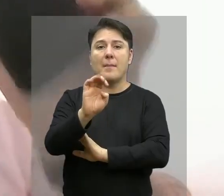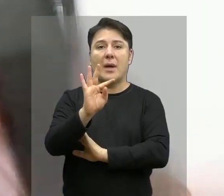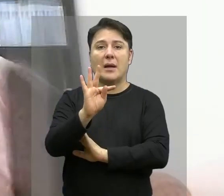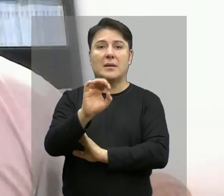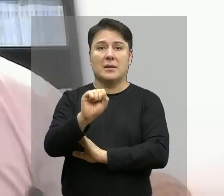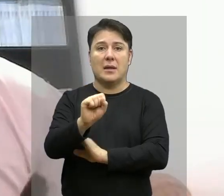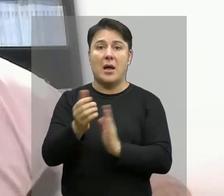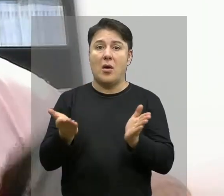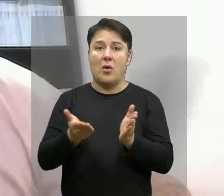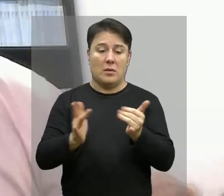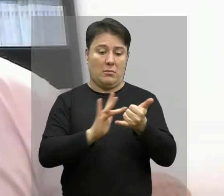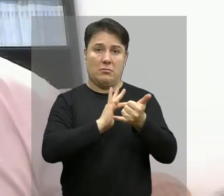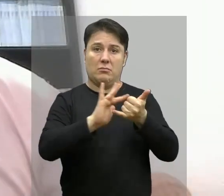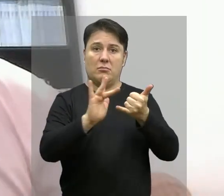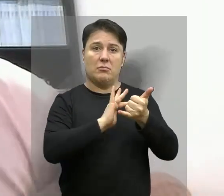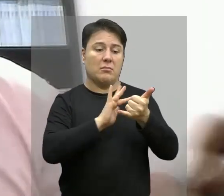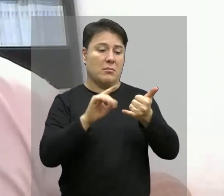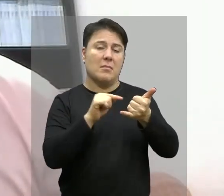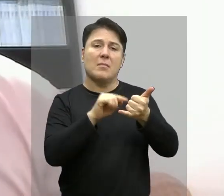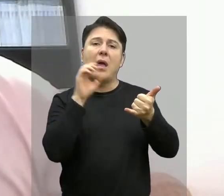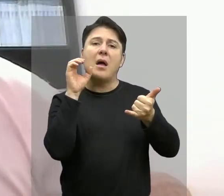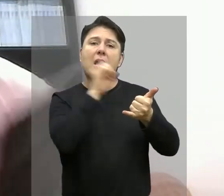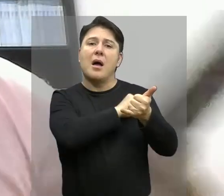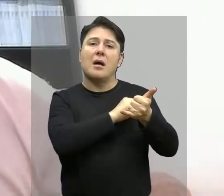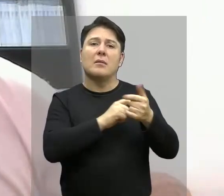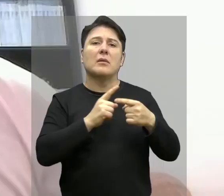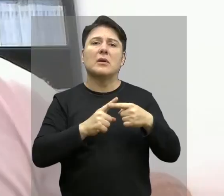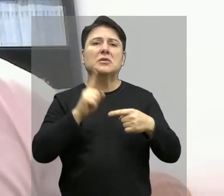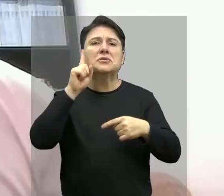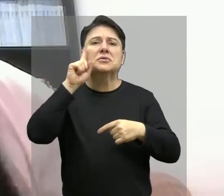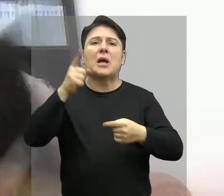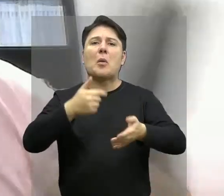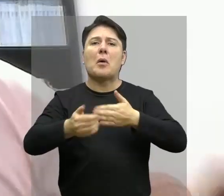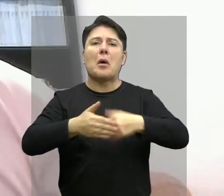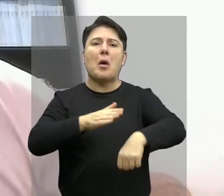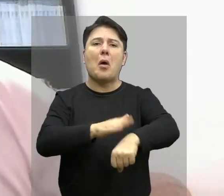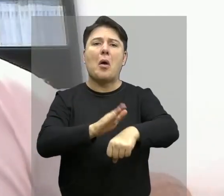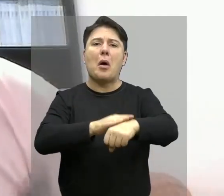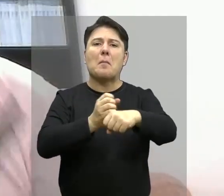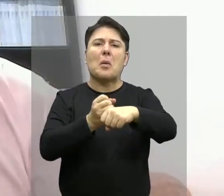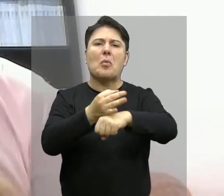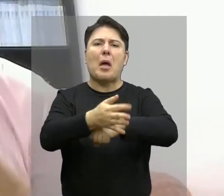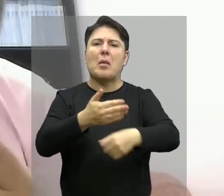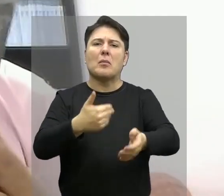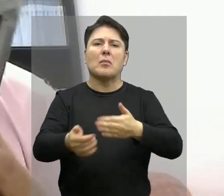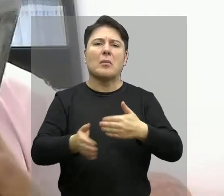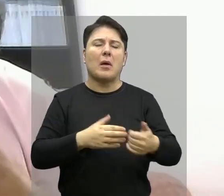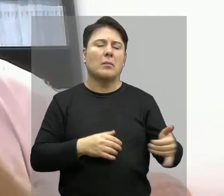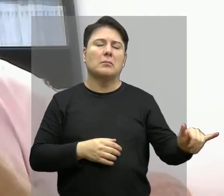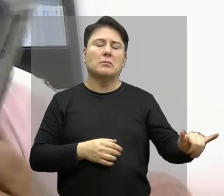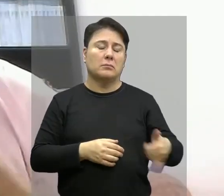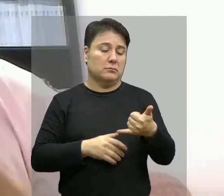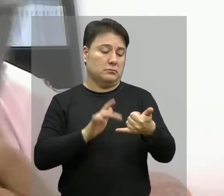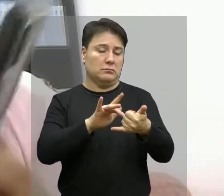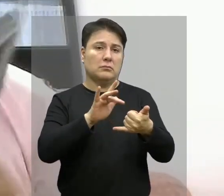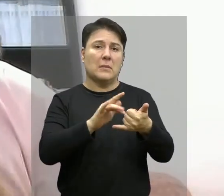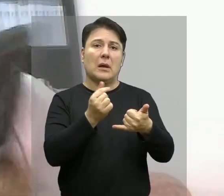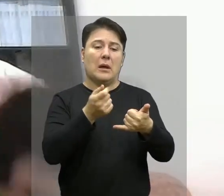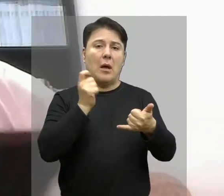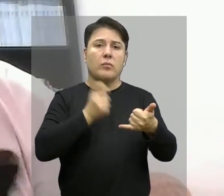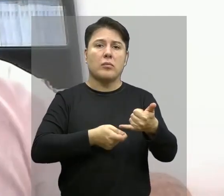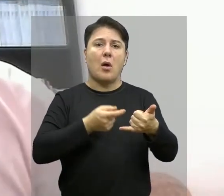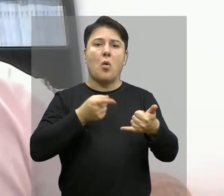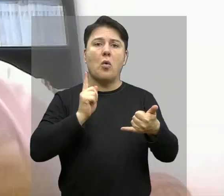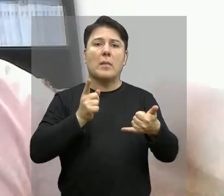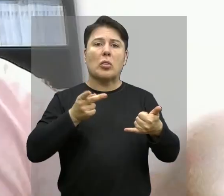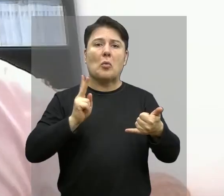mão. Então, a todo segundo, a todo instante, qualquer hora do dia, ou da noite, da madrugada, eu posso estar ali apostando uma, duas,